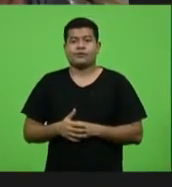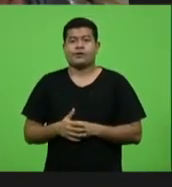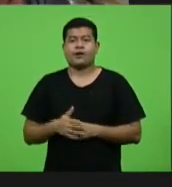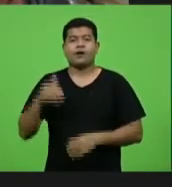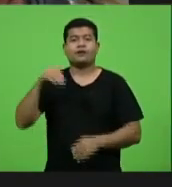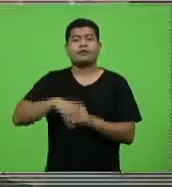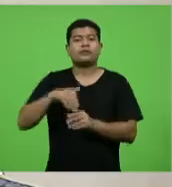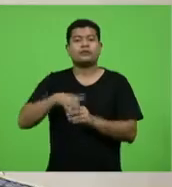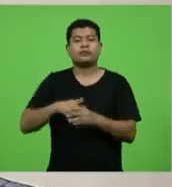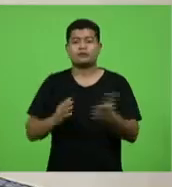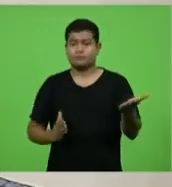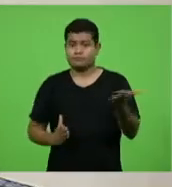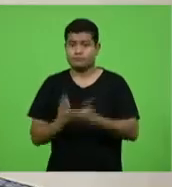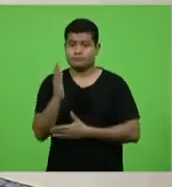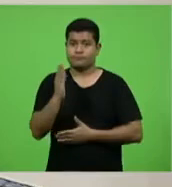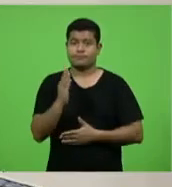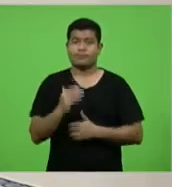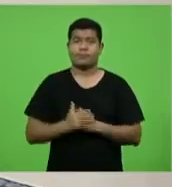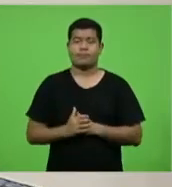Aprovado.